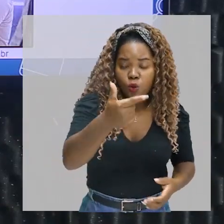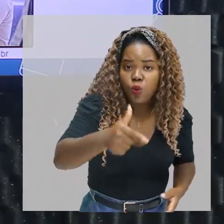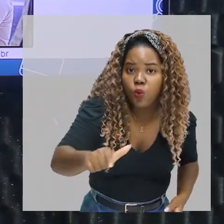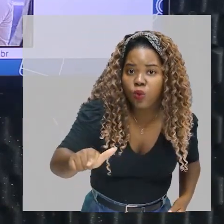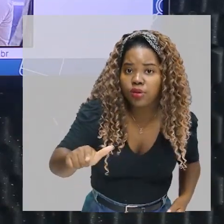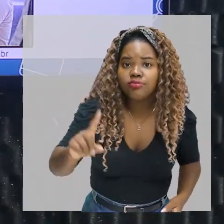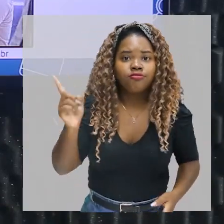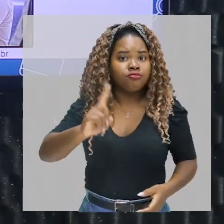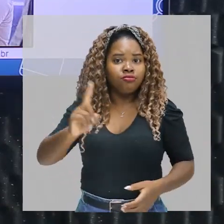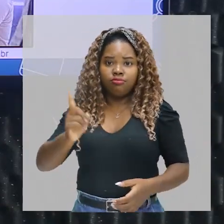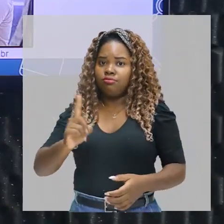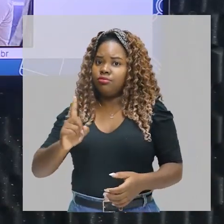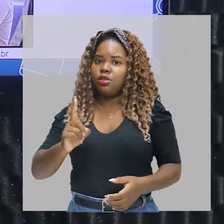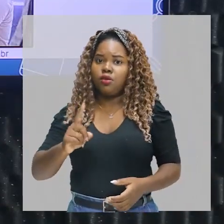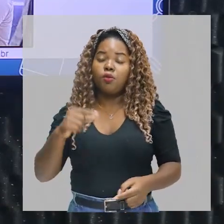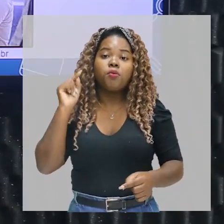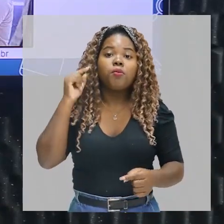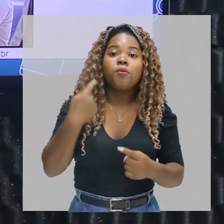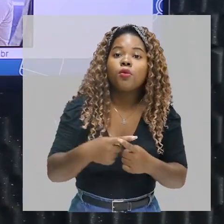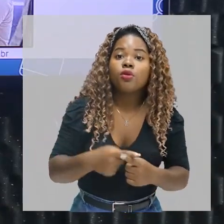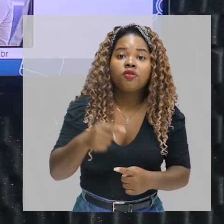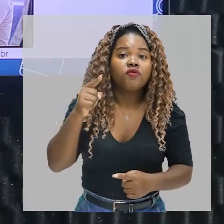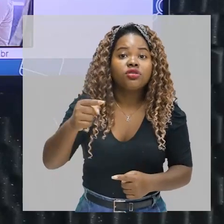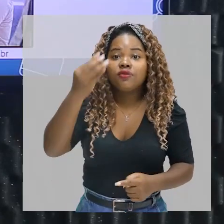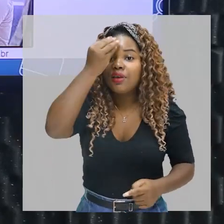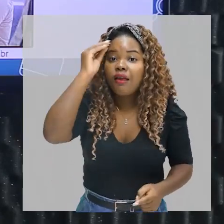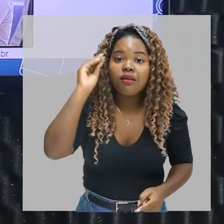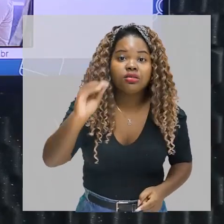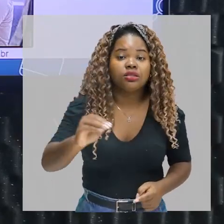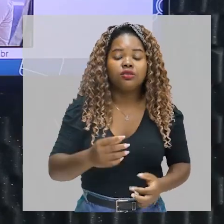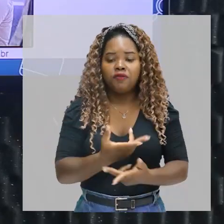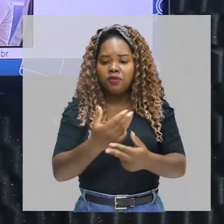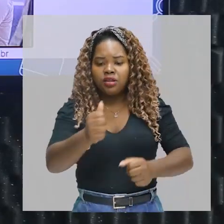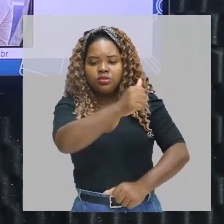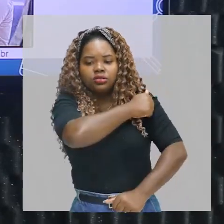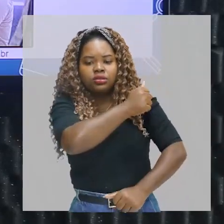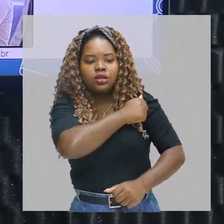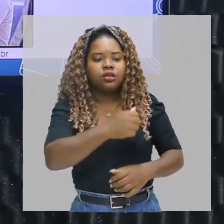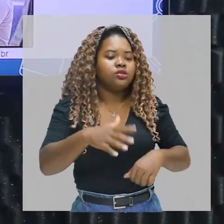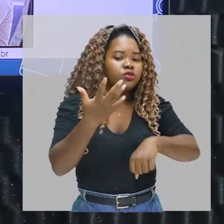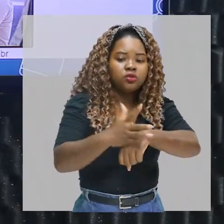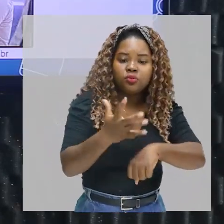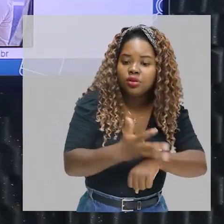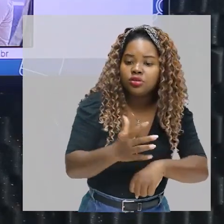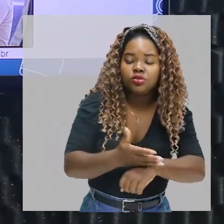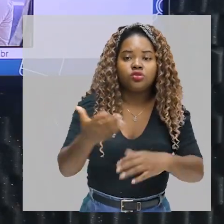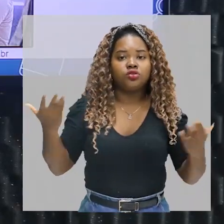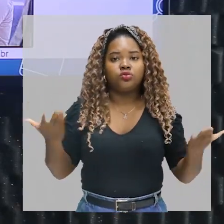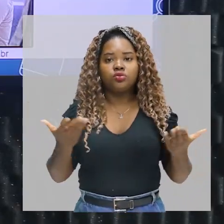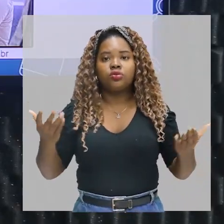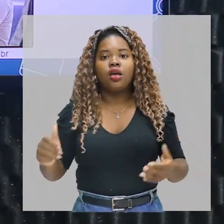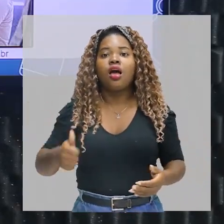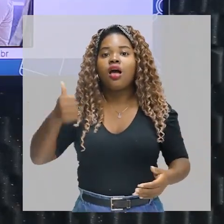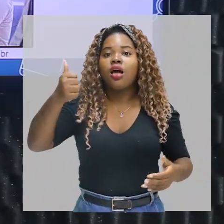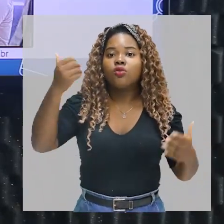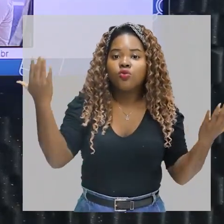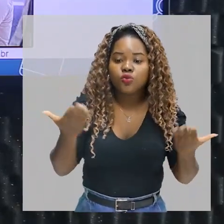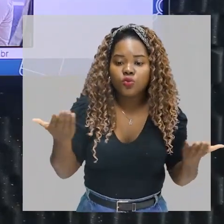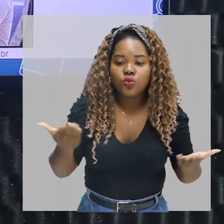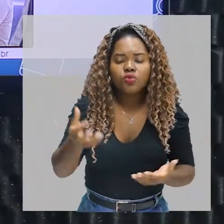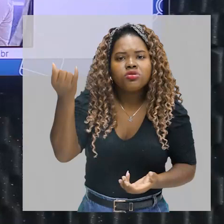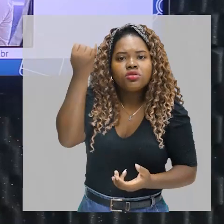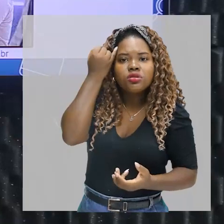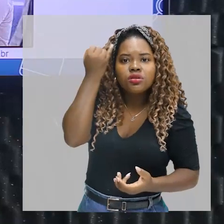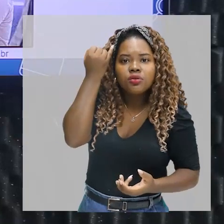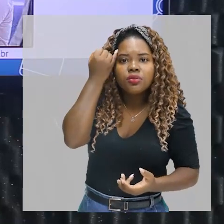não vai fazer. Muitos alunos, às vezes, não são sedentários hoje, adultos são sedentários hoje, porque a sua prática de